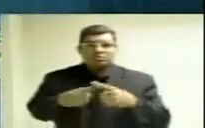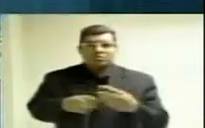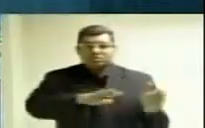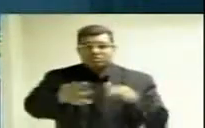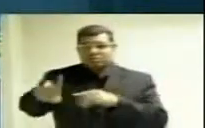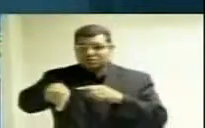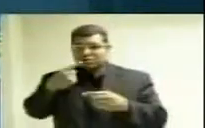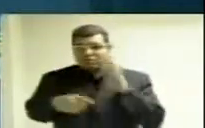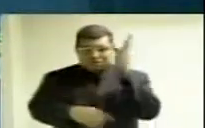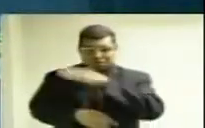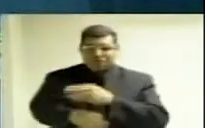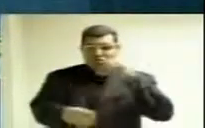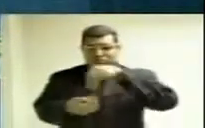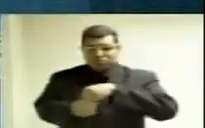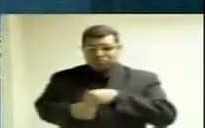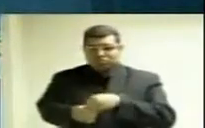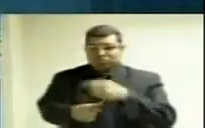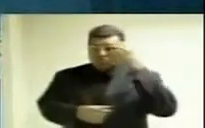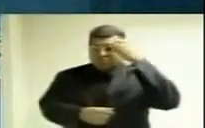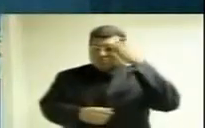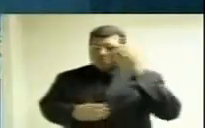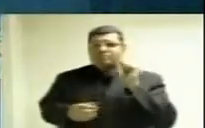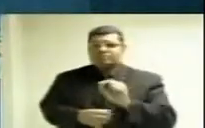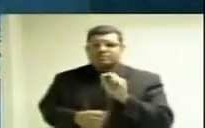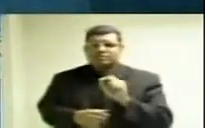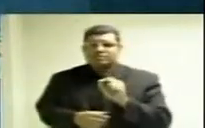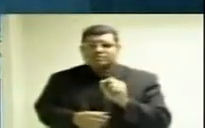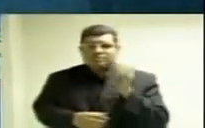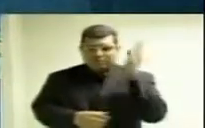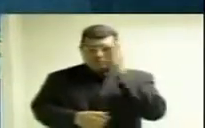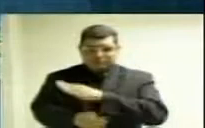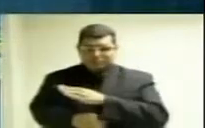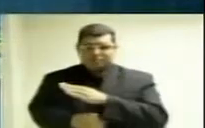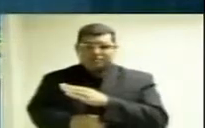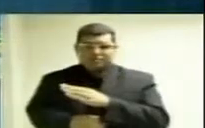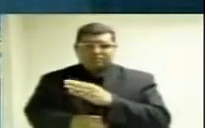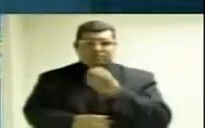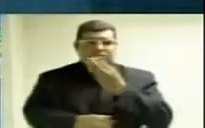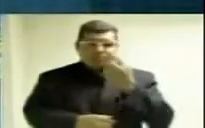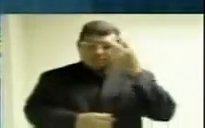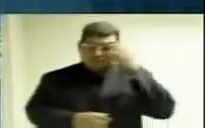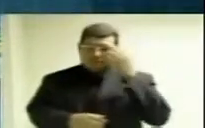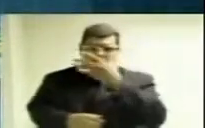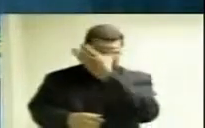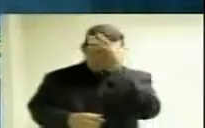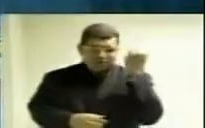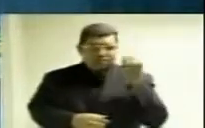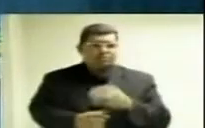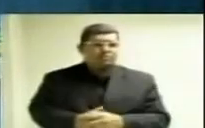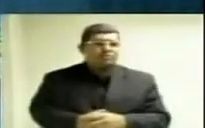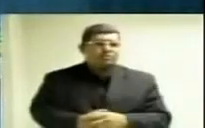ele sair depois pior do que entrou. Essa lógica é uma lógica equivocada. É uma lógica